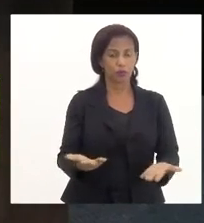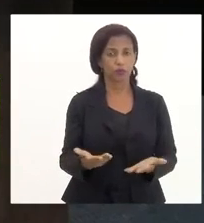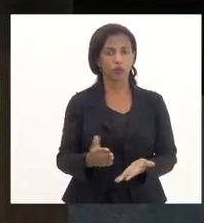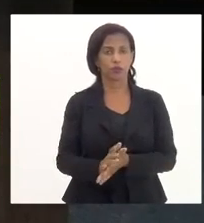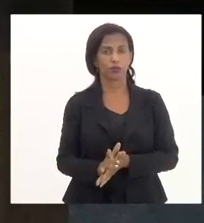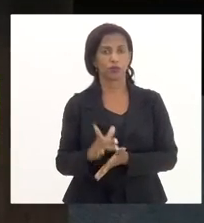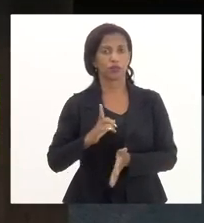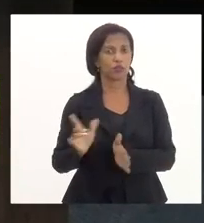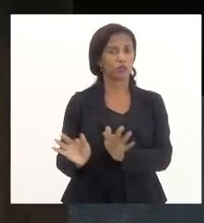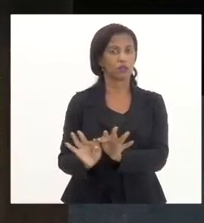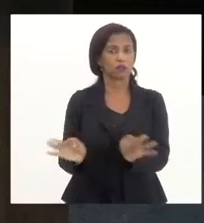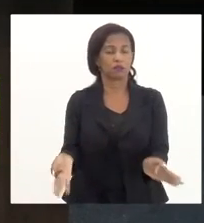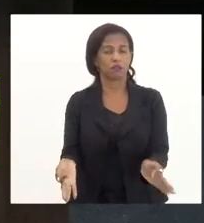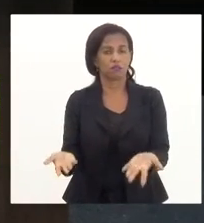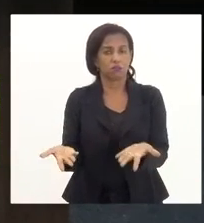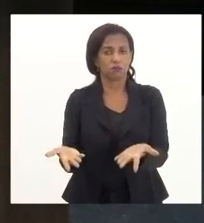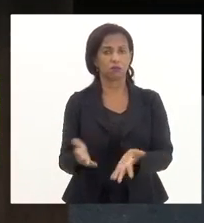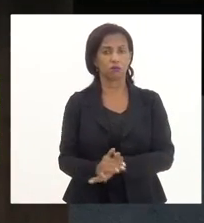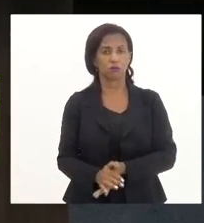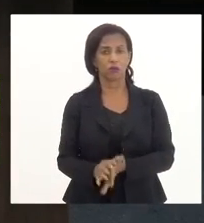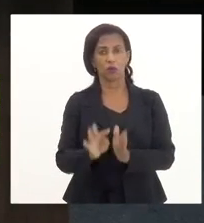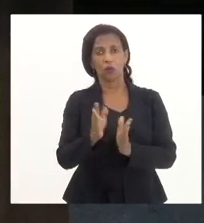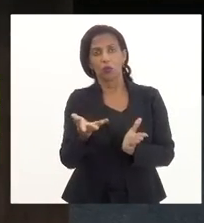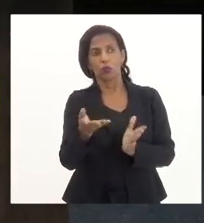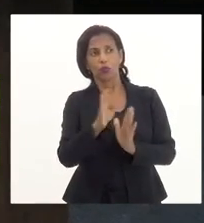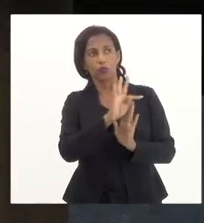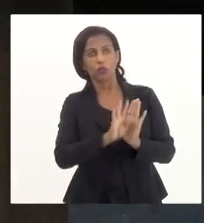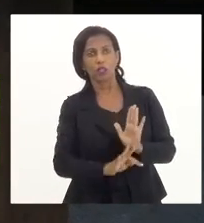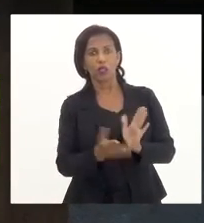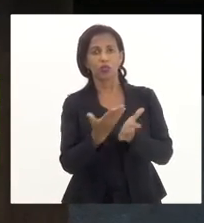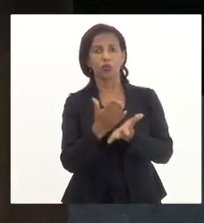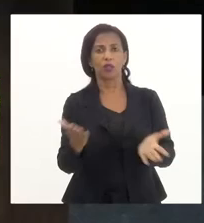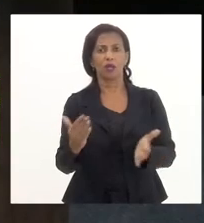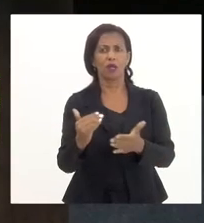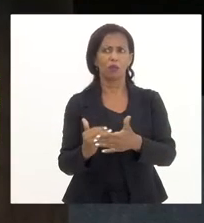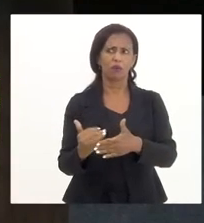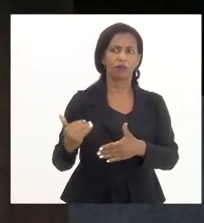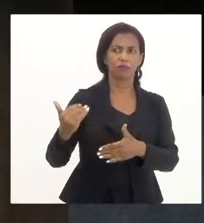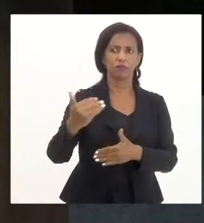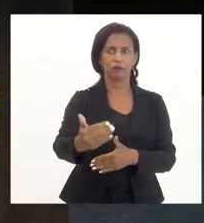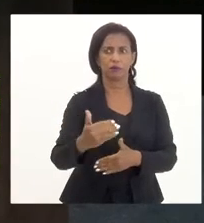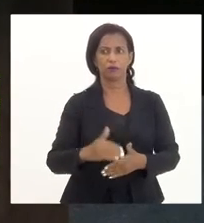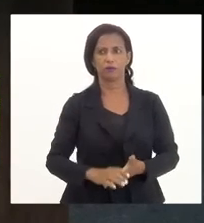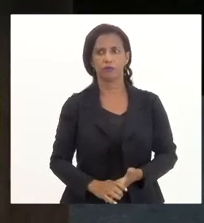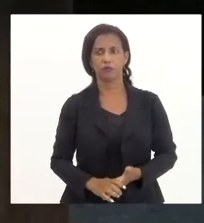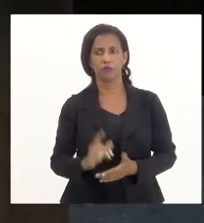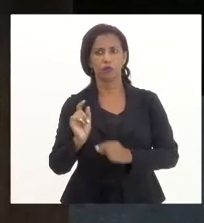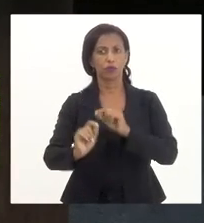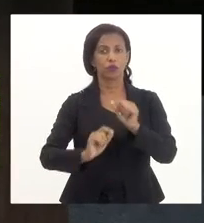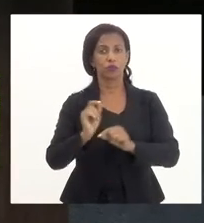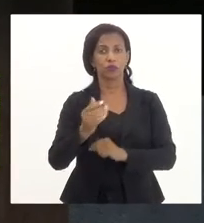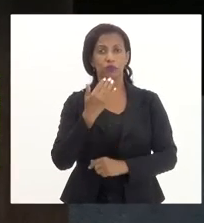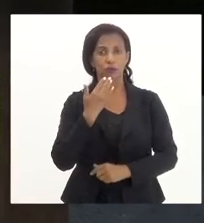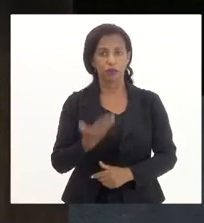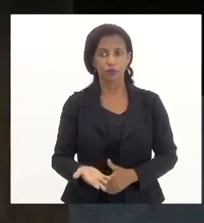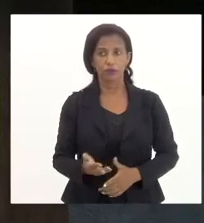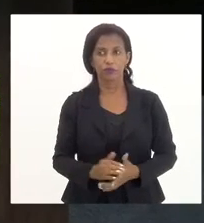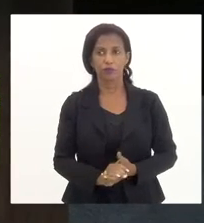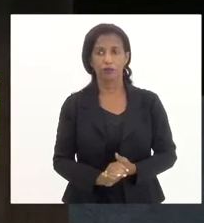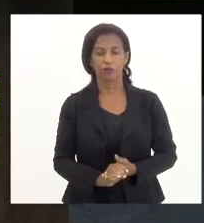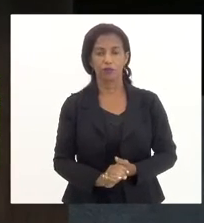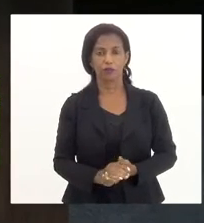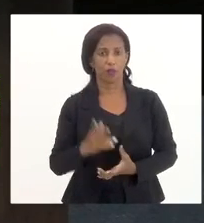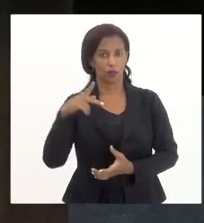está simplesmente é contexto que acaba com isso para frente então o que a gente pode pedir